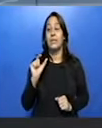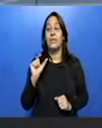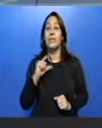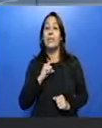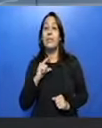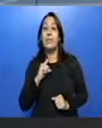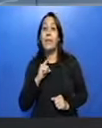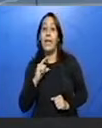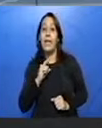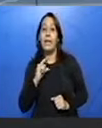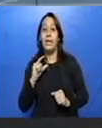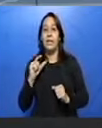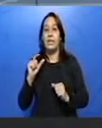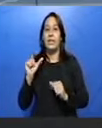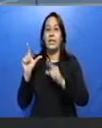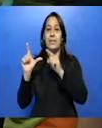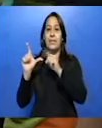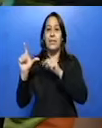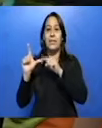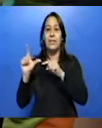outro não é. O outro é uma